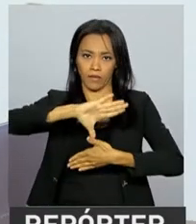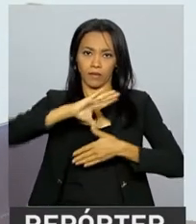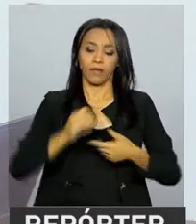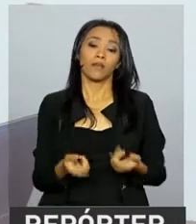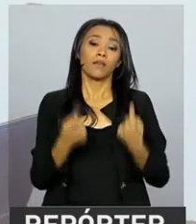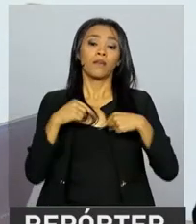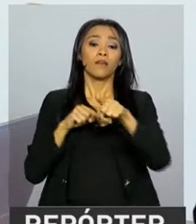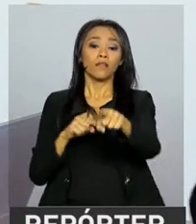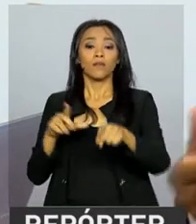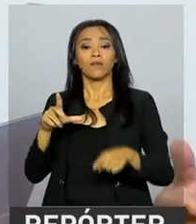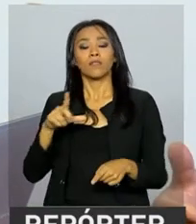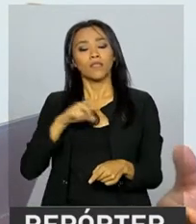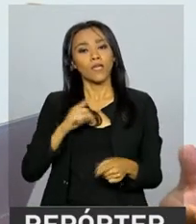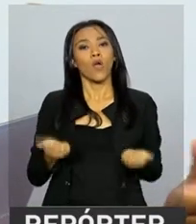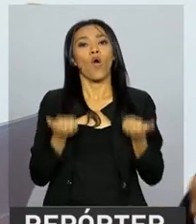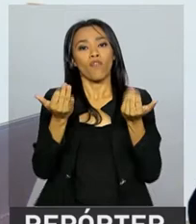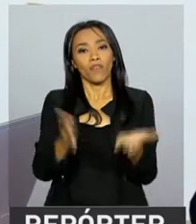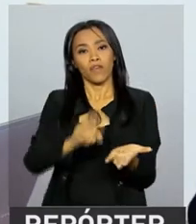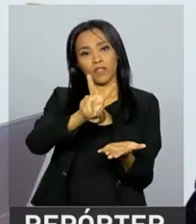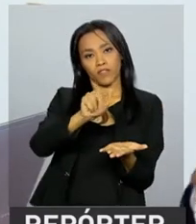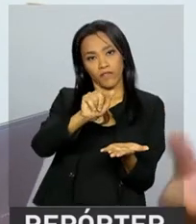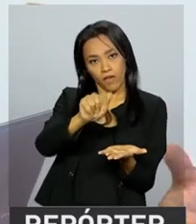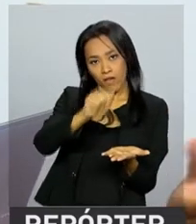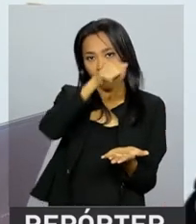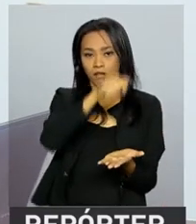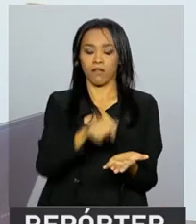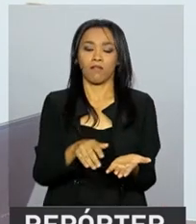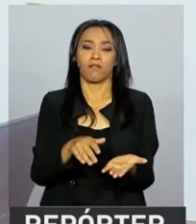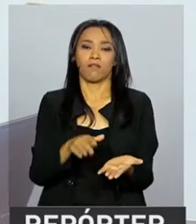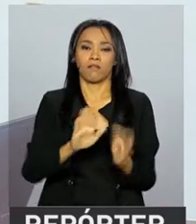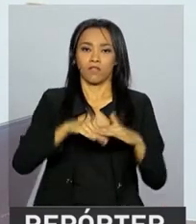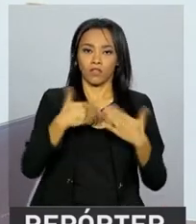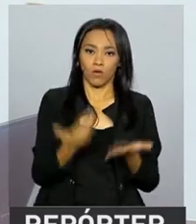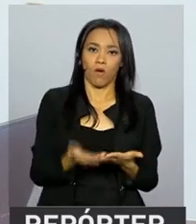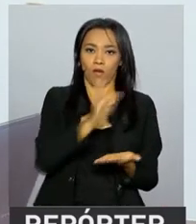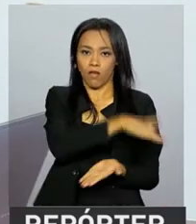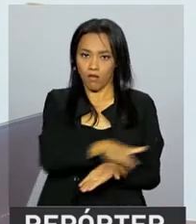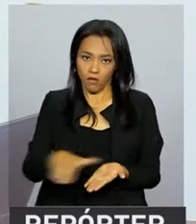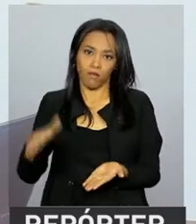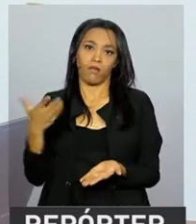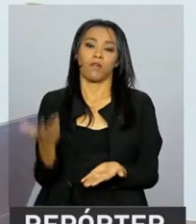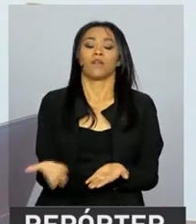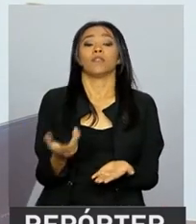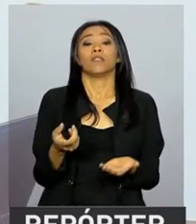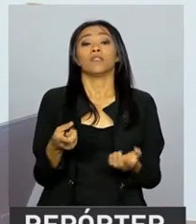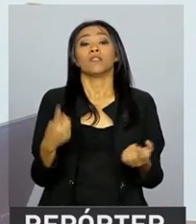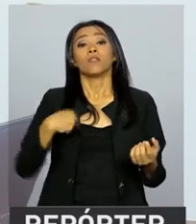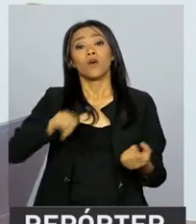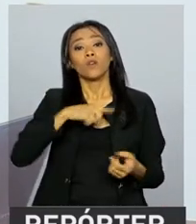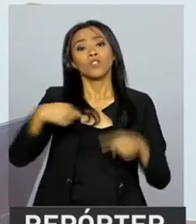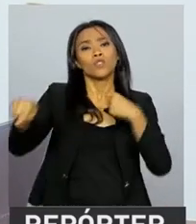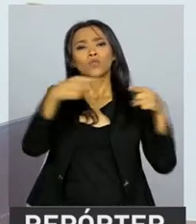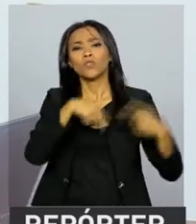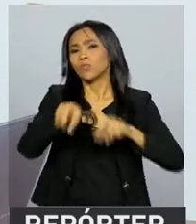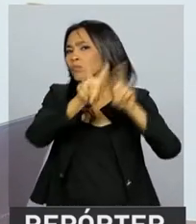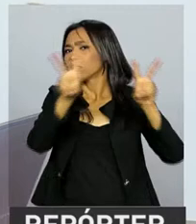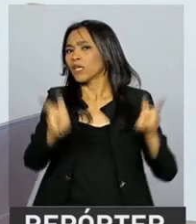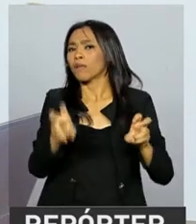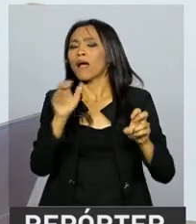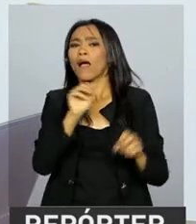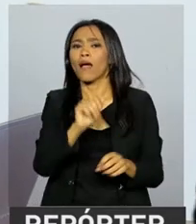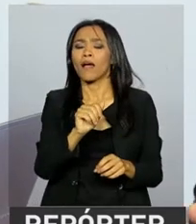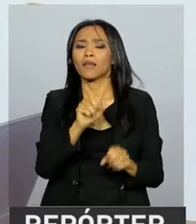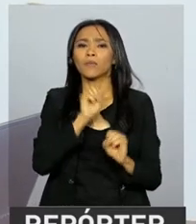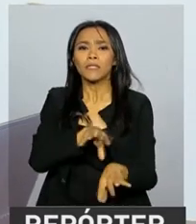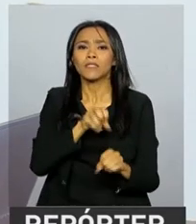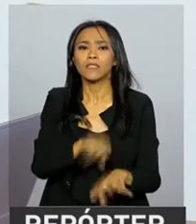envolvendo oferta de vagas em creches e pré escola nós discutimos também a questão da alfabetização tendo em